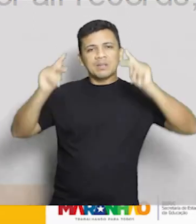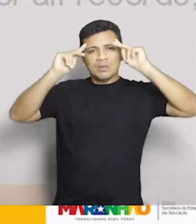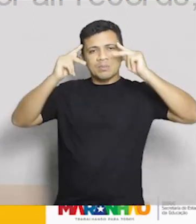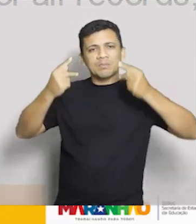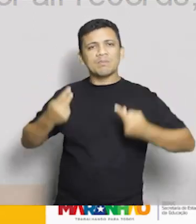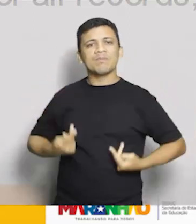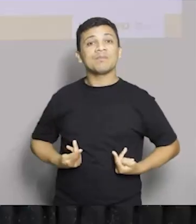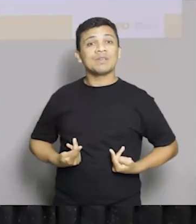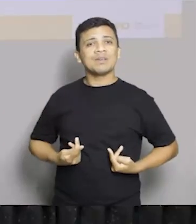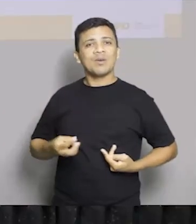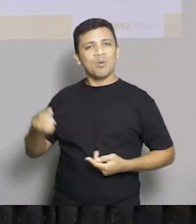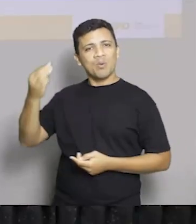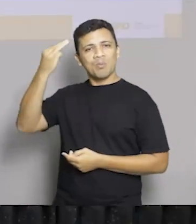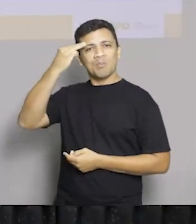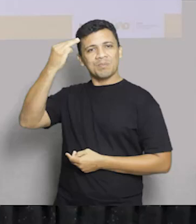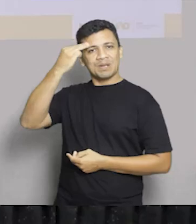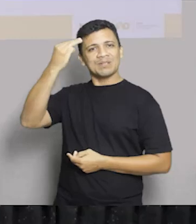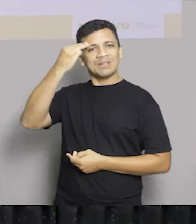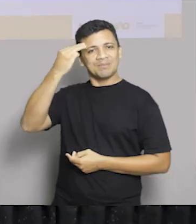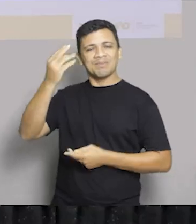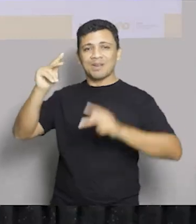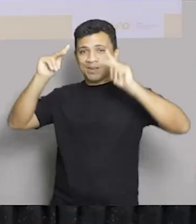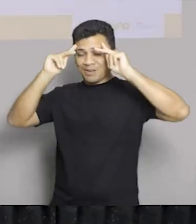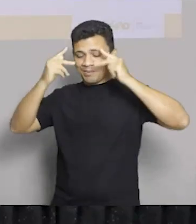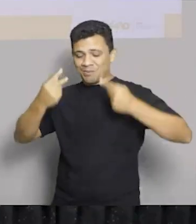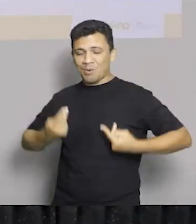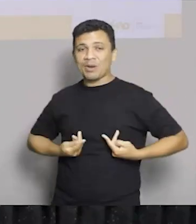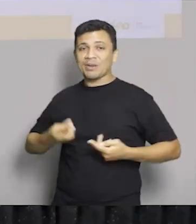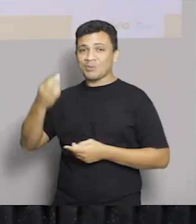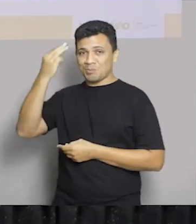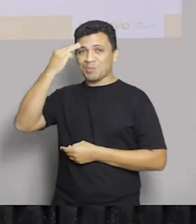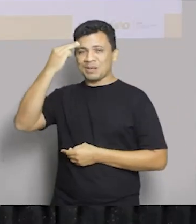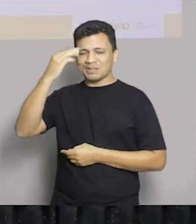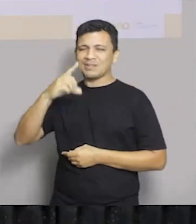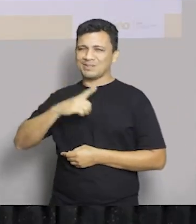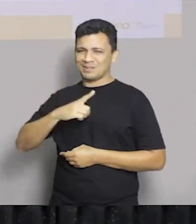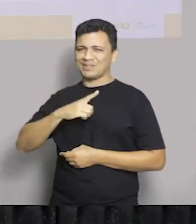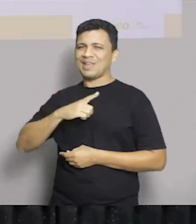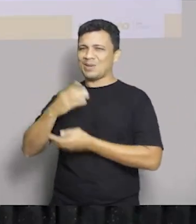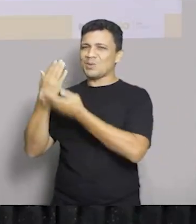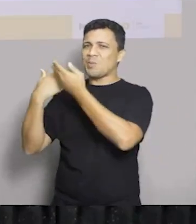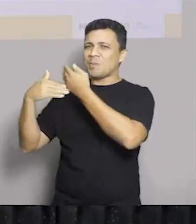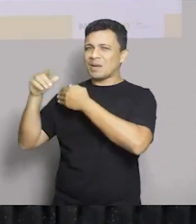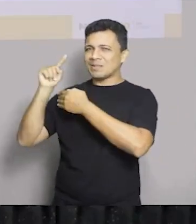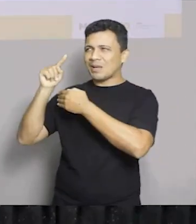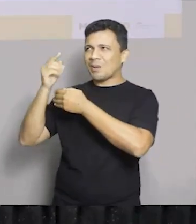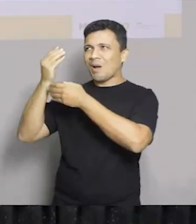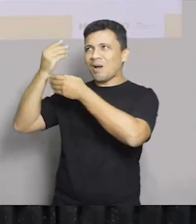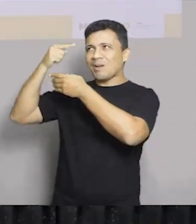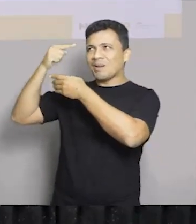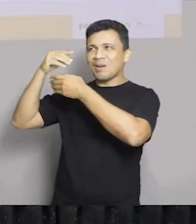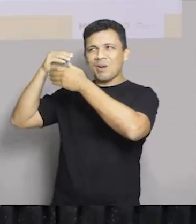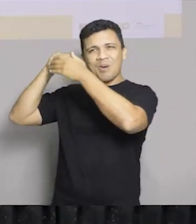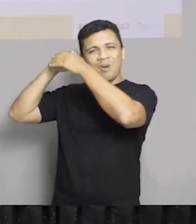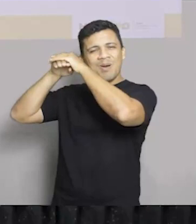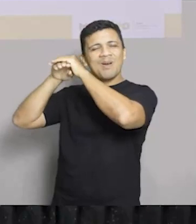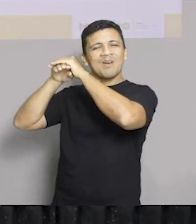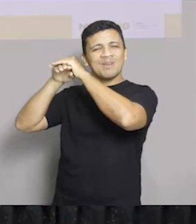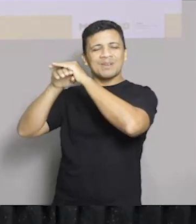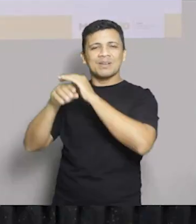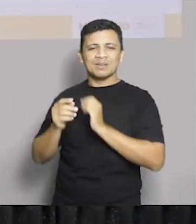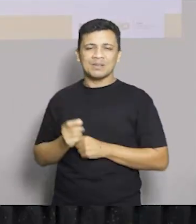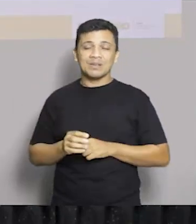Memories quer dizer na mente ou na memória humana se eu volto para o texto eu